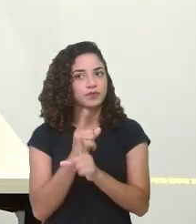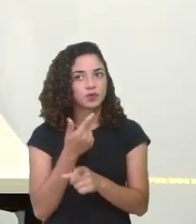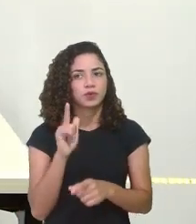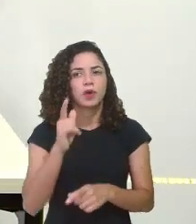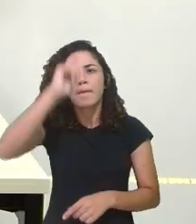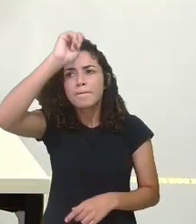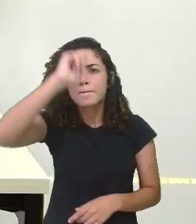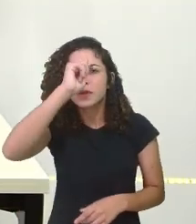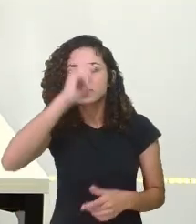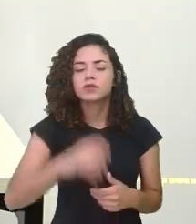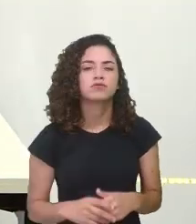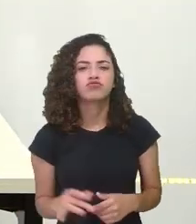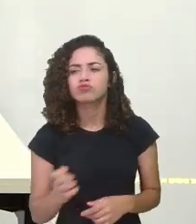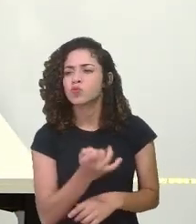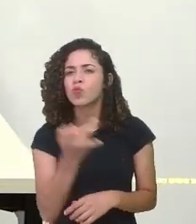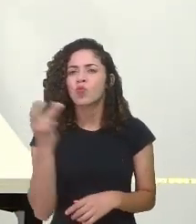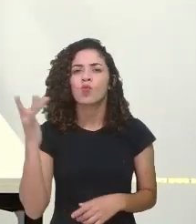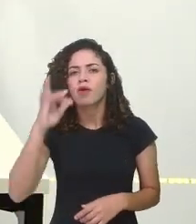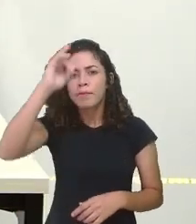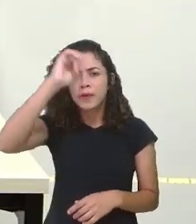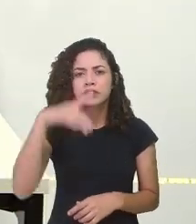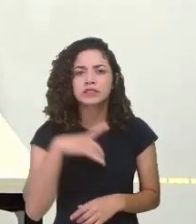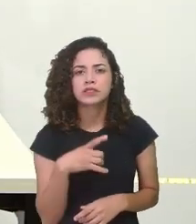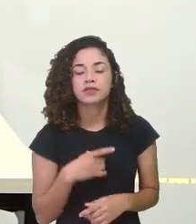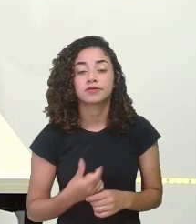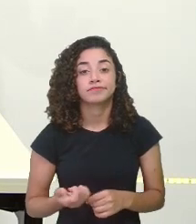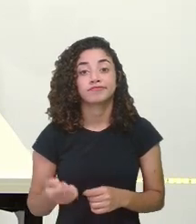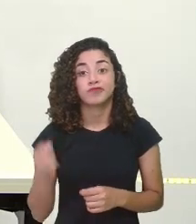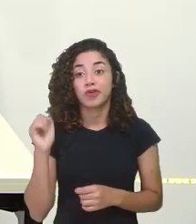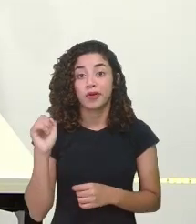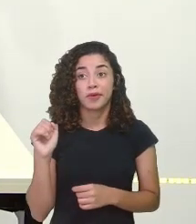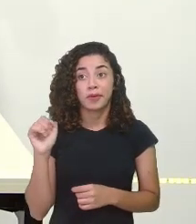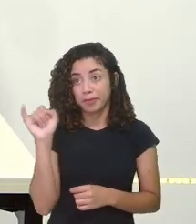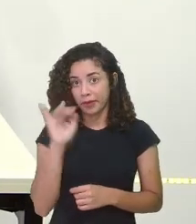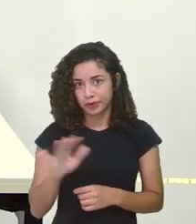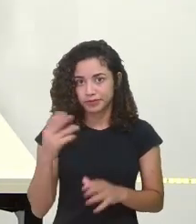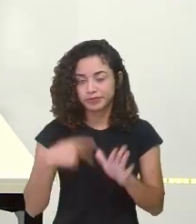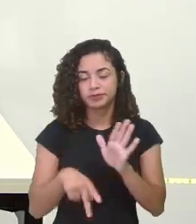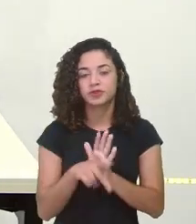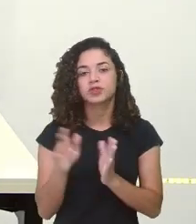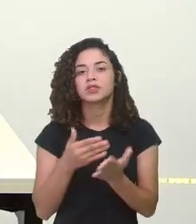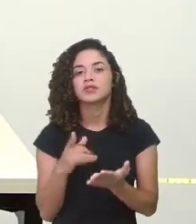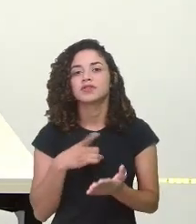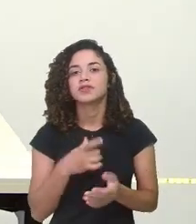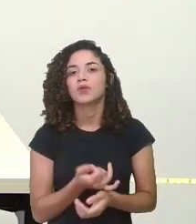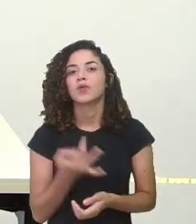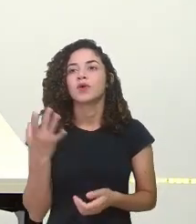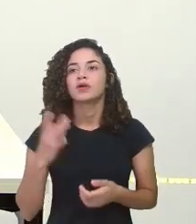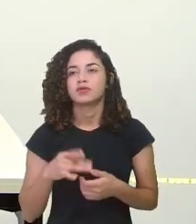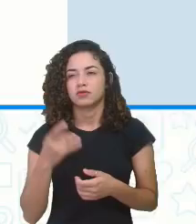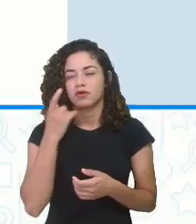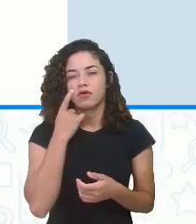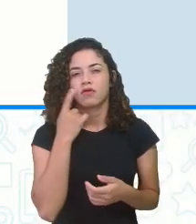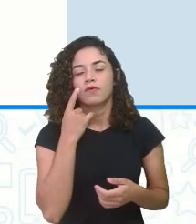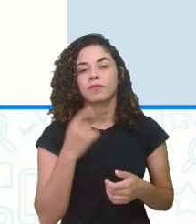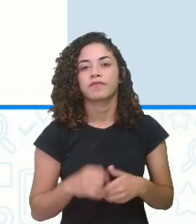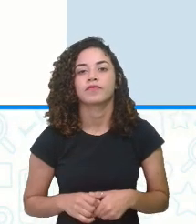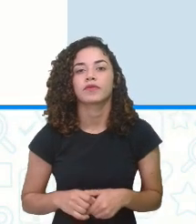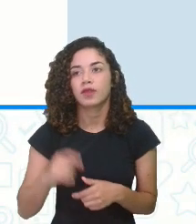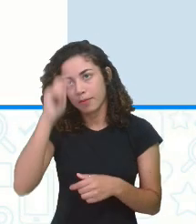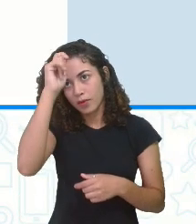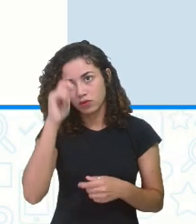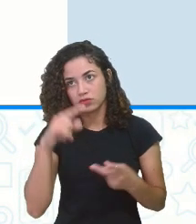Boné. Quantos bonés tem aí na imagem do livro? Vou dizer o material que ele levou, tá?